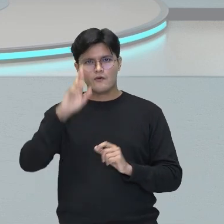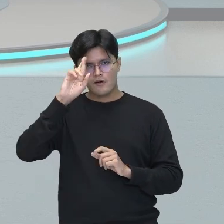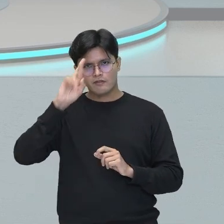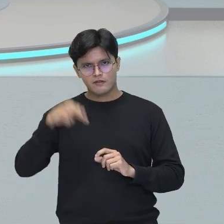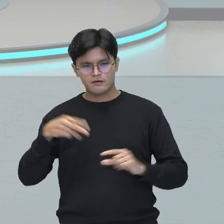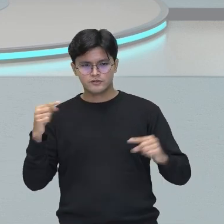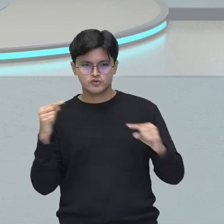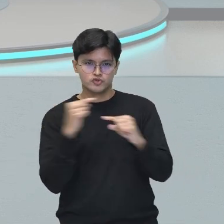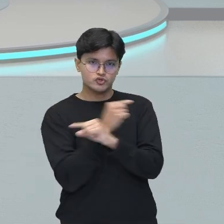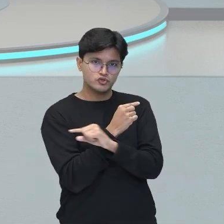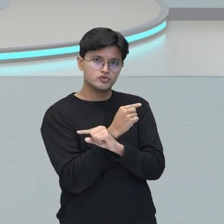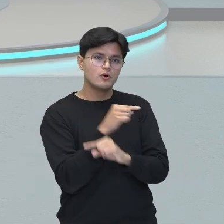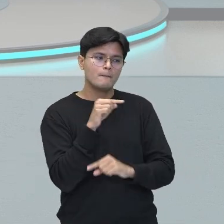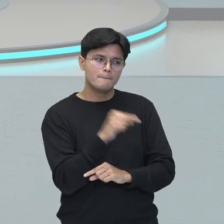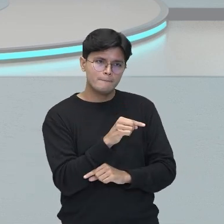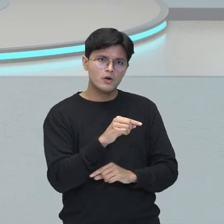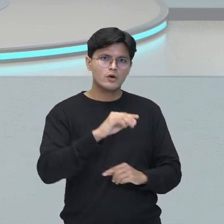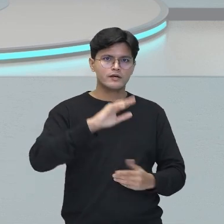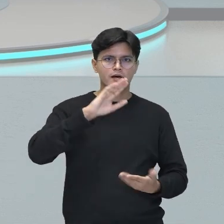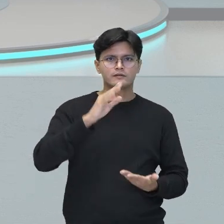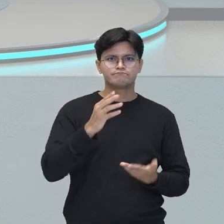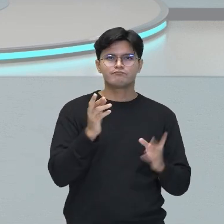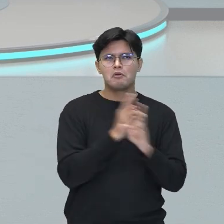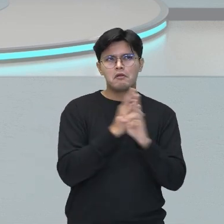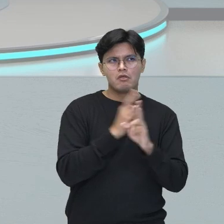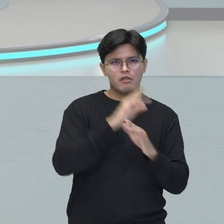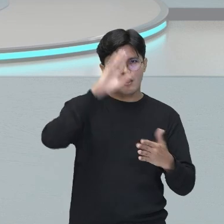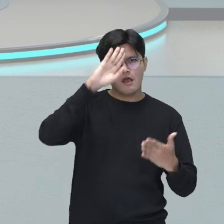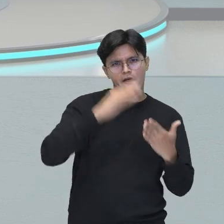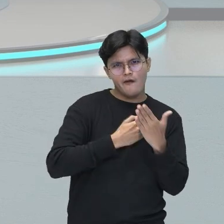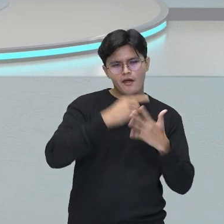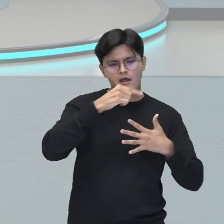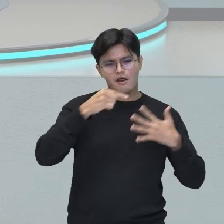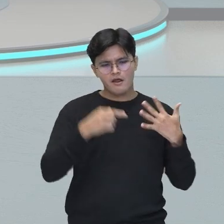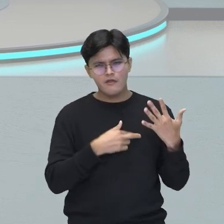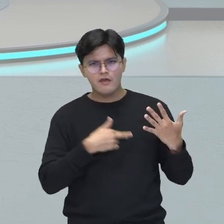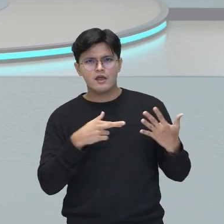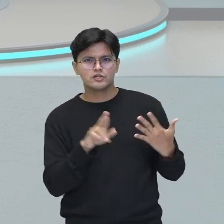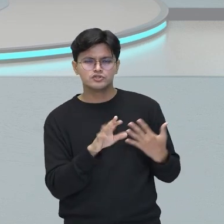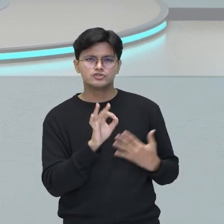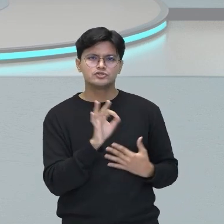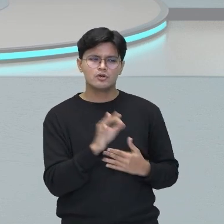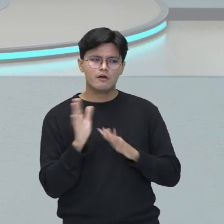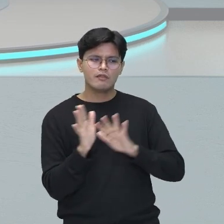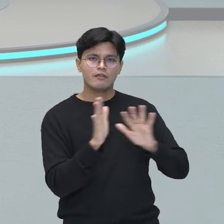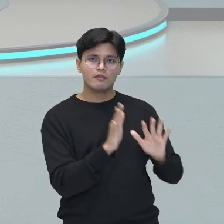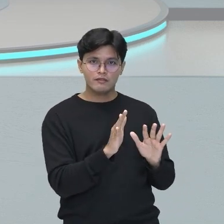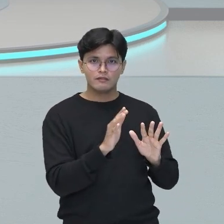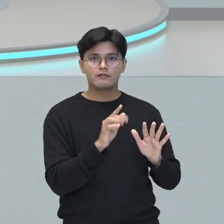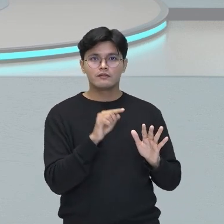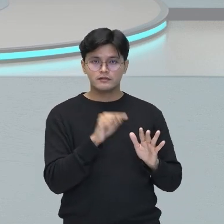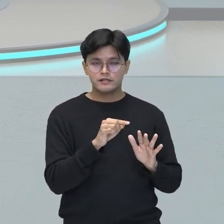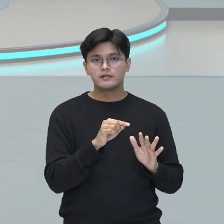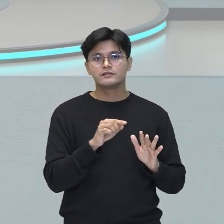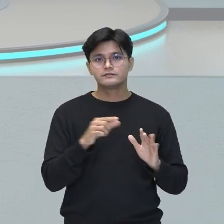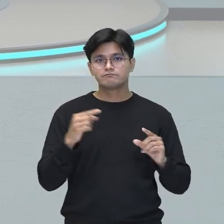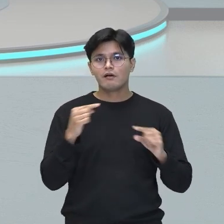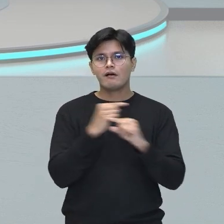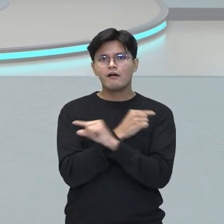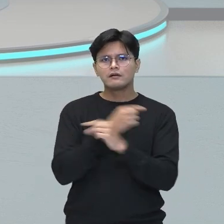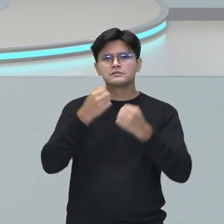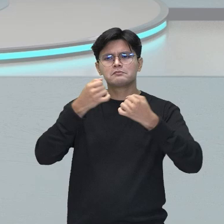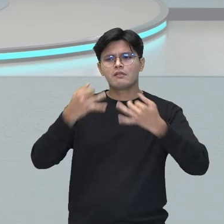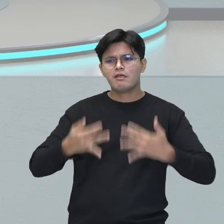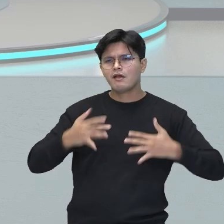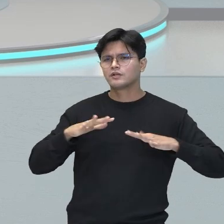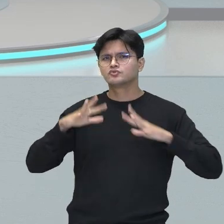Sobrenatural ao Divino buscando uma explicação palpável antes tudo era explicado através de